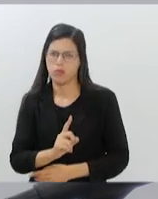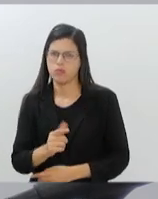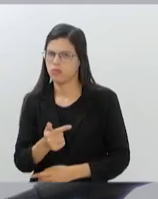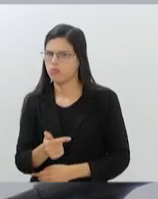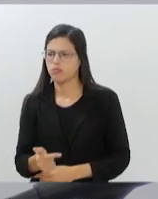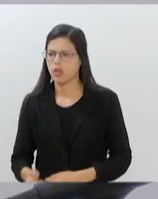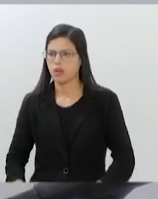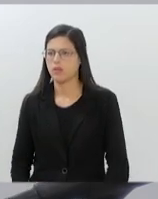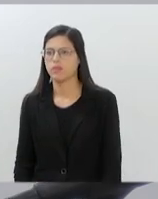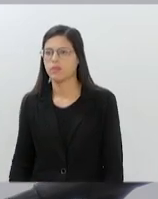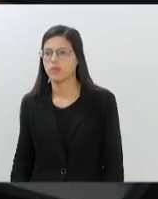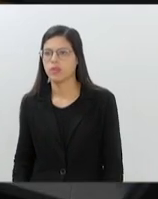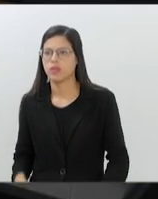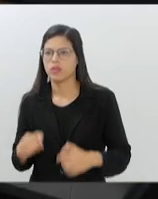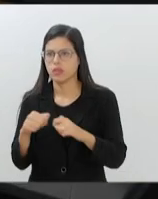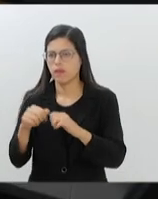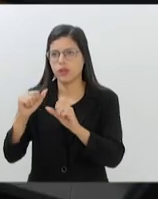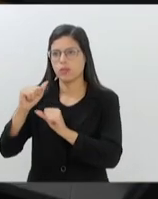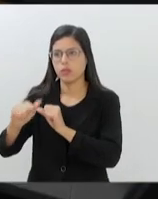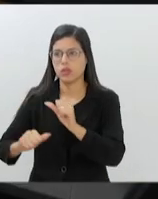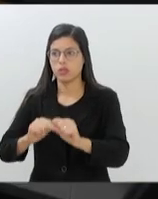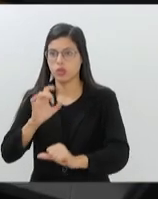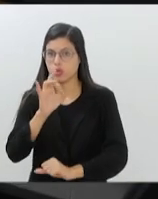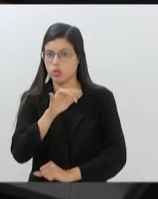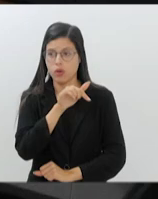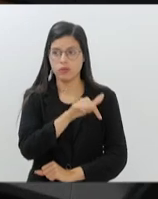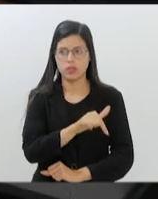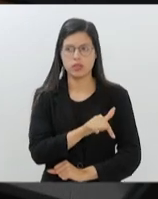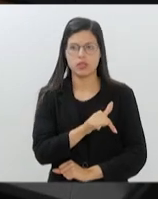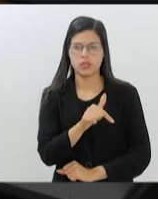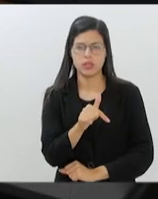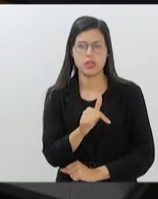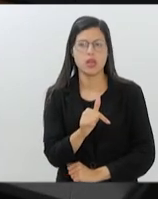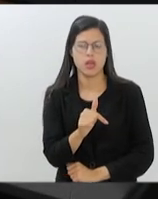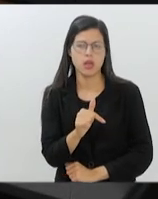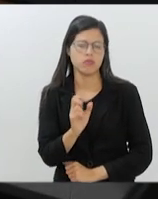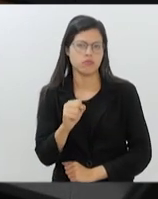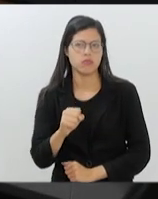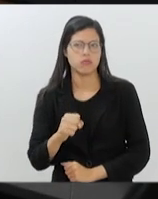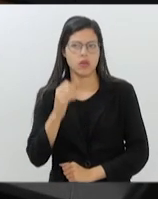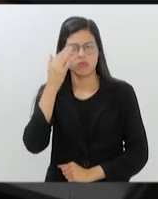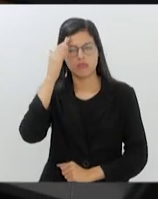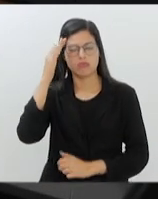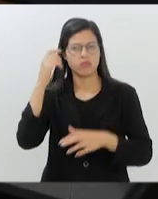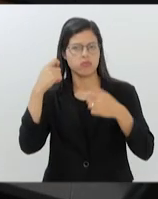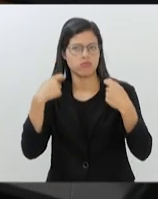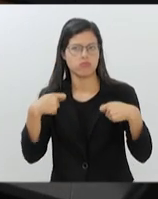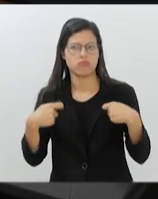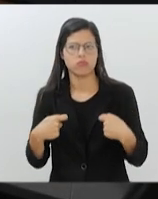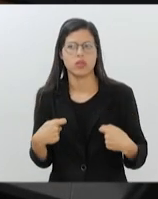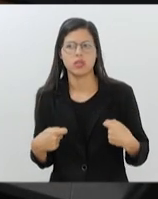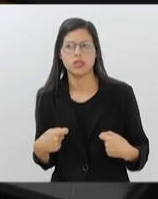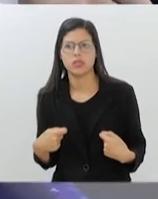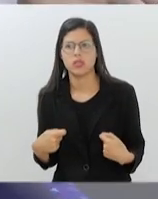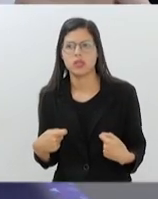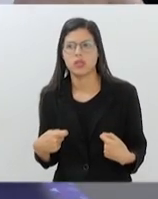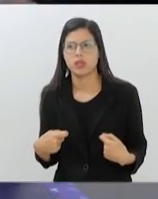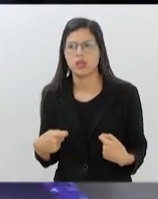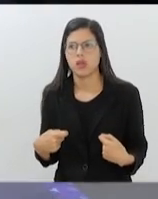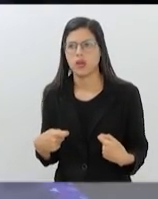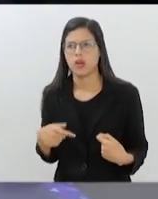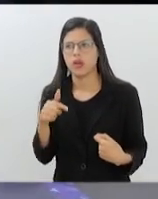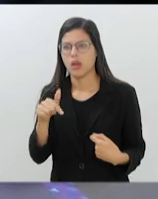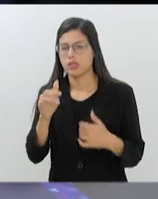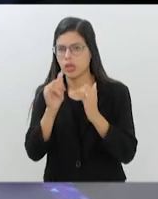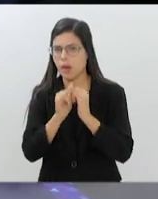faz alterações medida que que entendo que entendo que existe a necessidade mas sim por parte especificamente